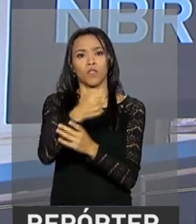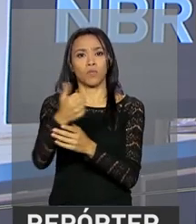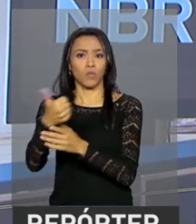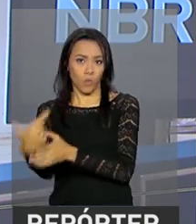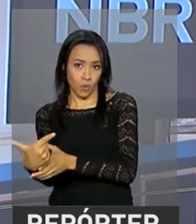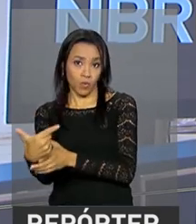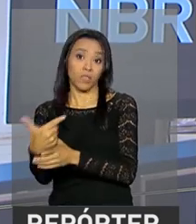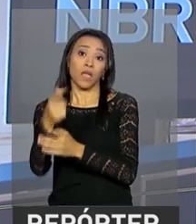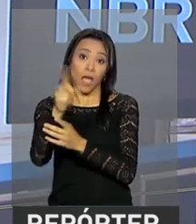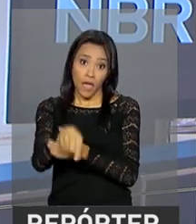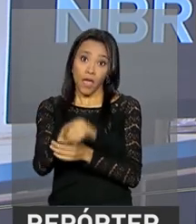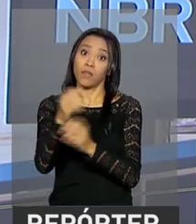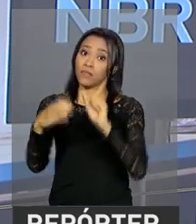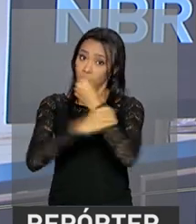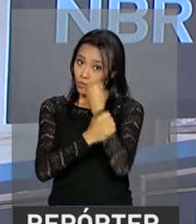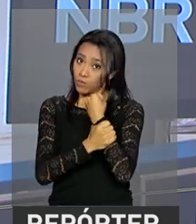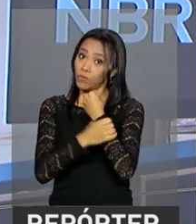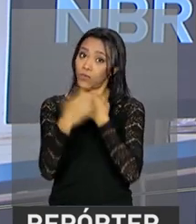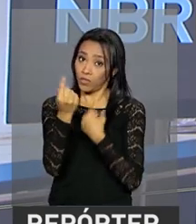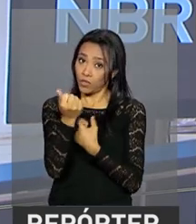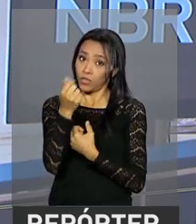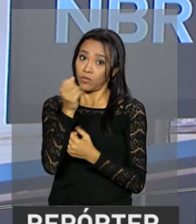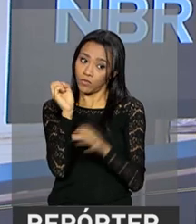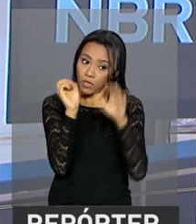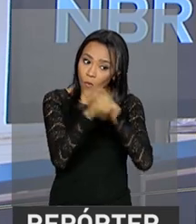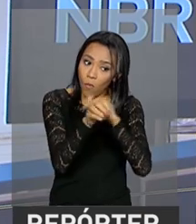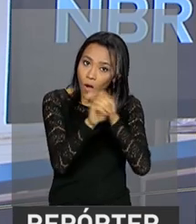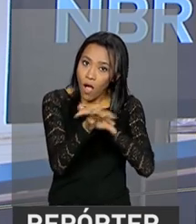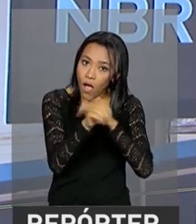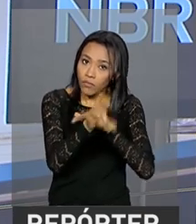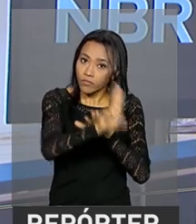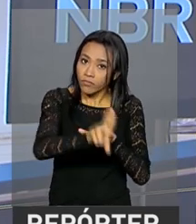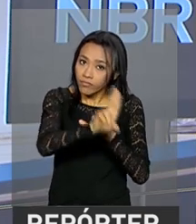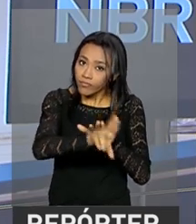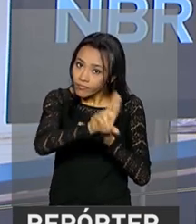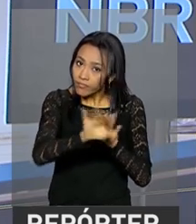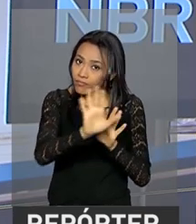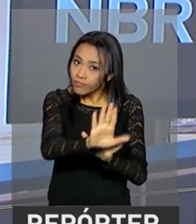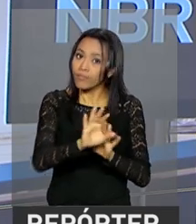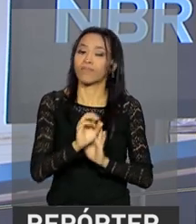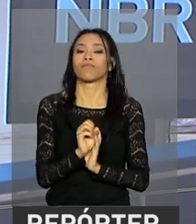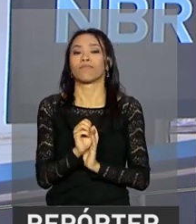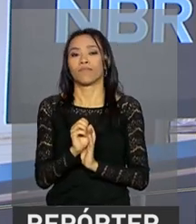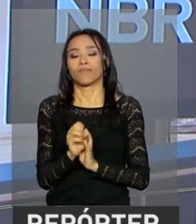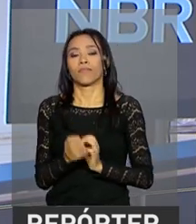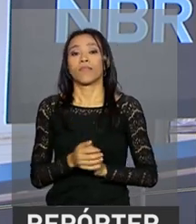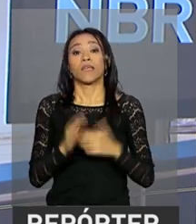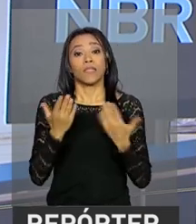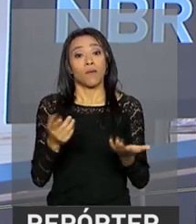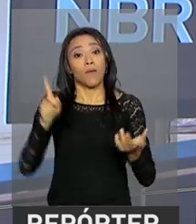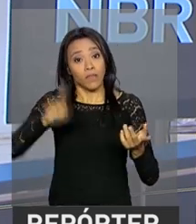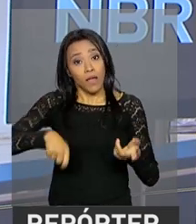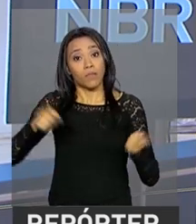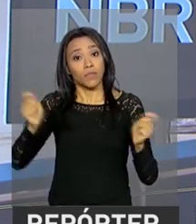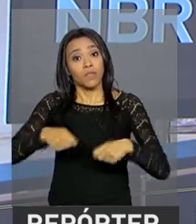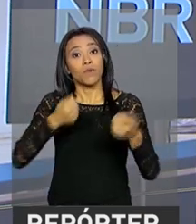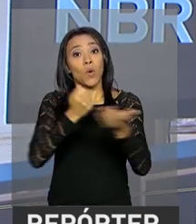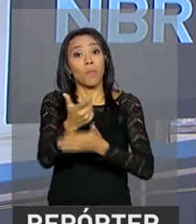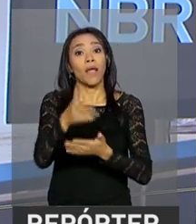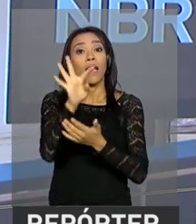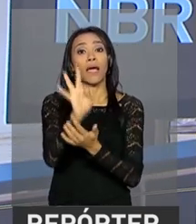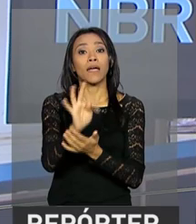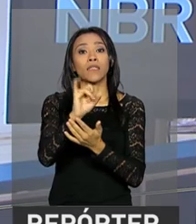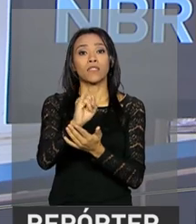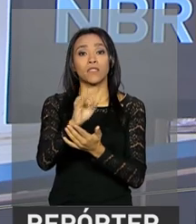e seguro, além de uma opção para quem não quer manter o dinheiro na caderneta de poupança. É possível comprar títulos